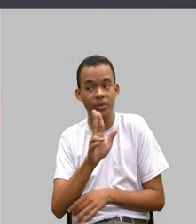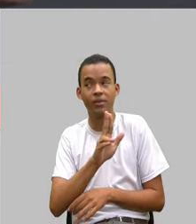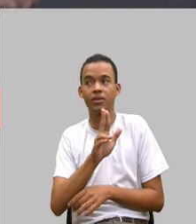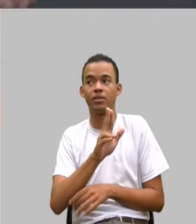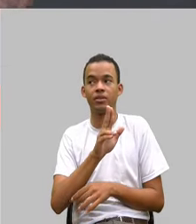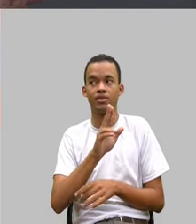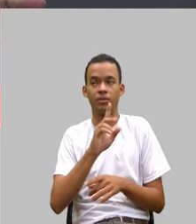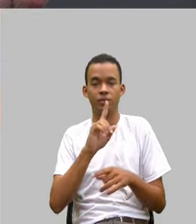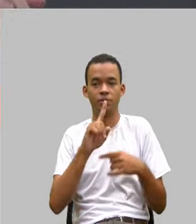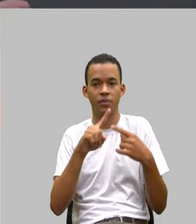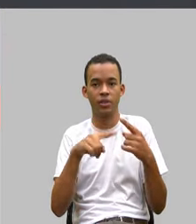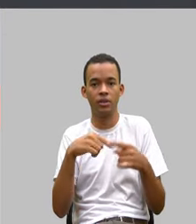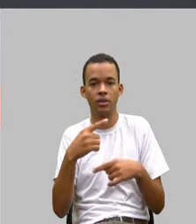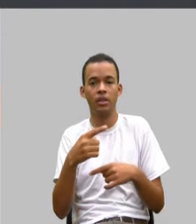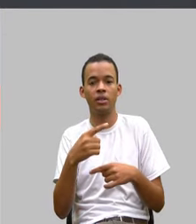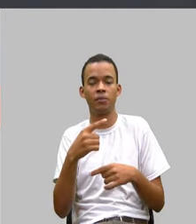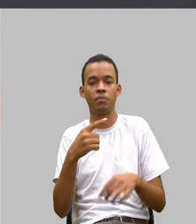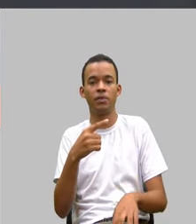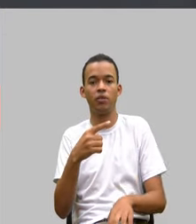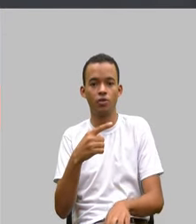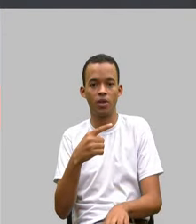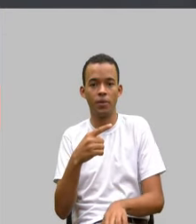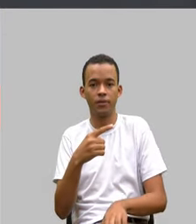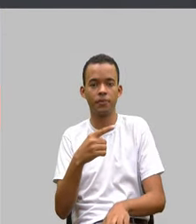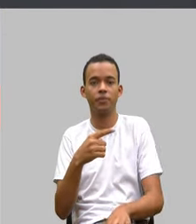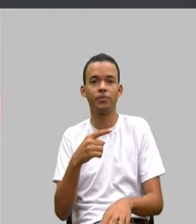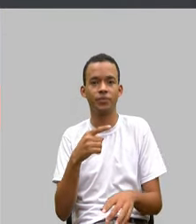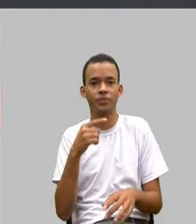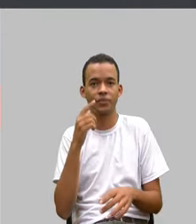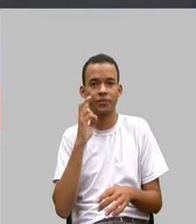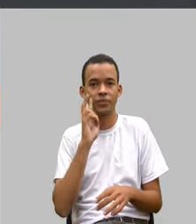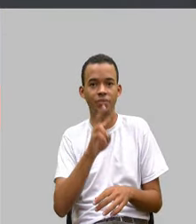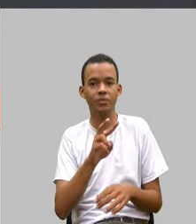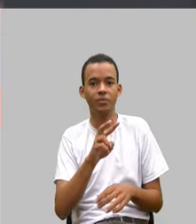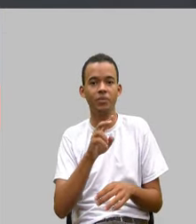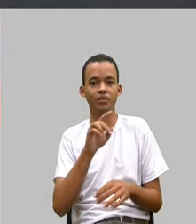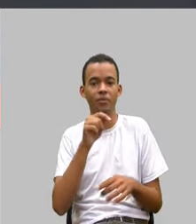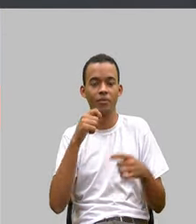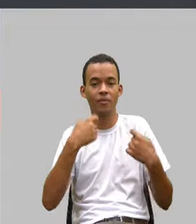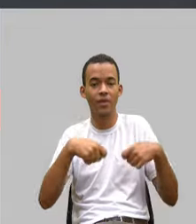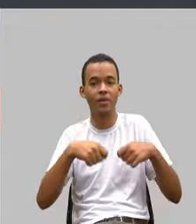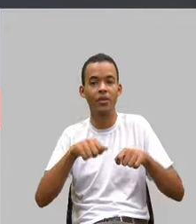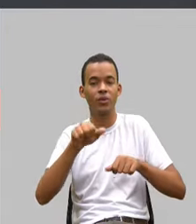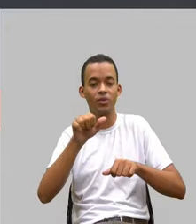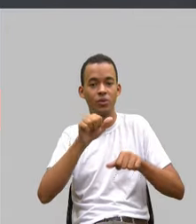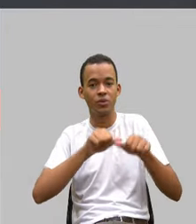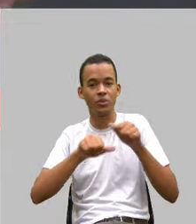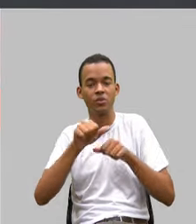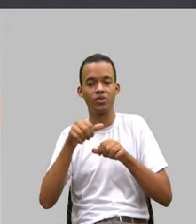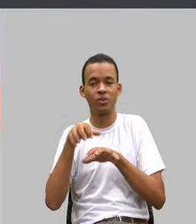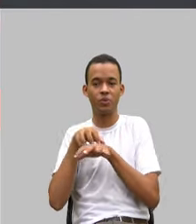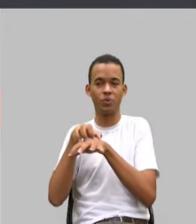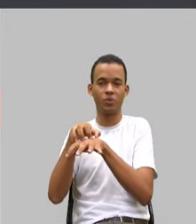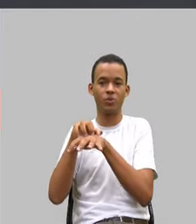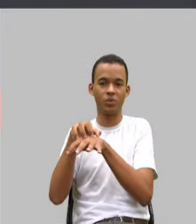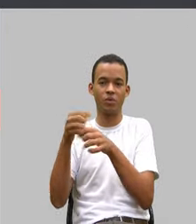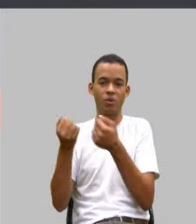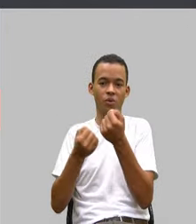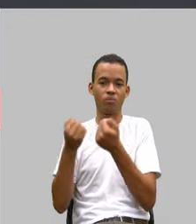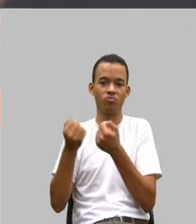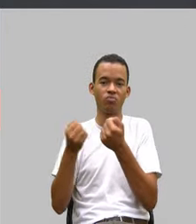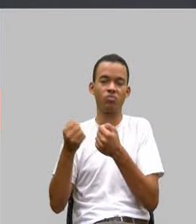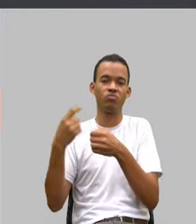delegado mandou eles arrancarem o pé arrancaram o pé colocaram em cima da viatura deram uma volta comigo numa cidadezinha de 17.000